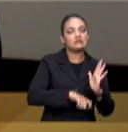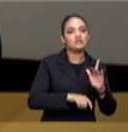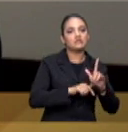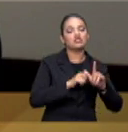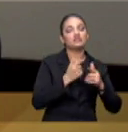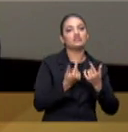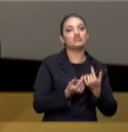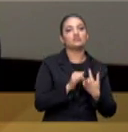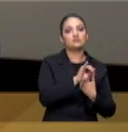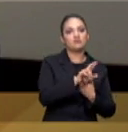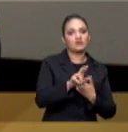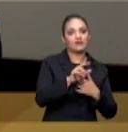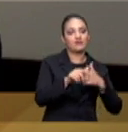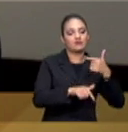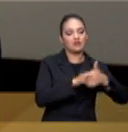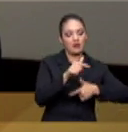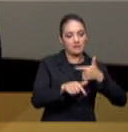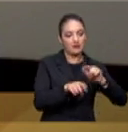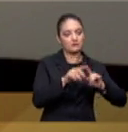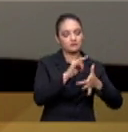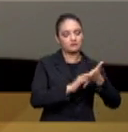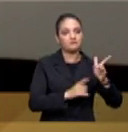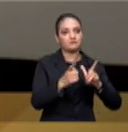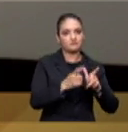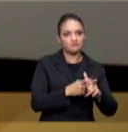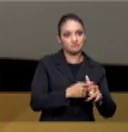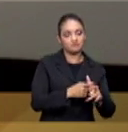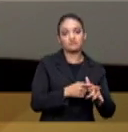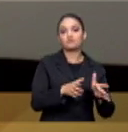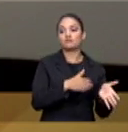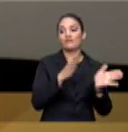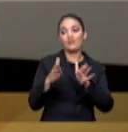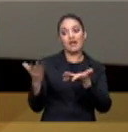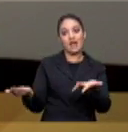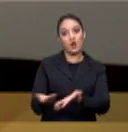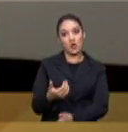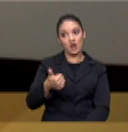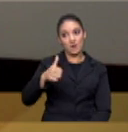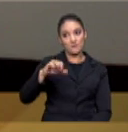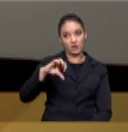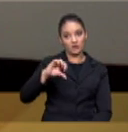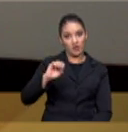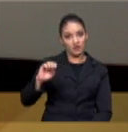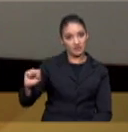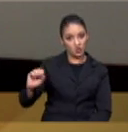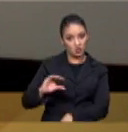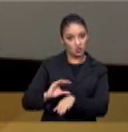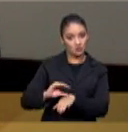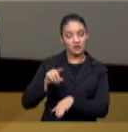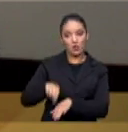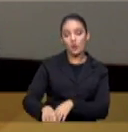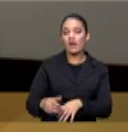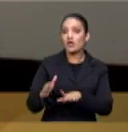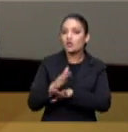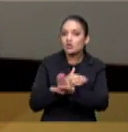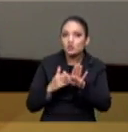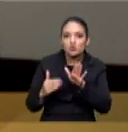de trabalho e títulos da dívida. Agora não, é rendimentos pagos a qualquer